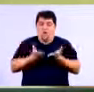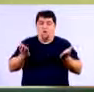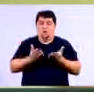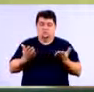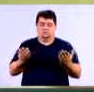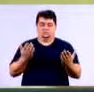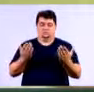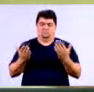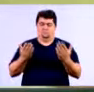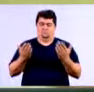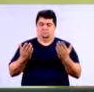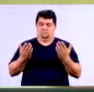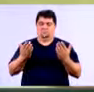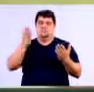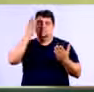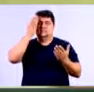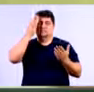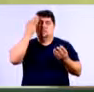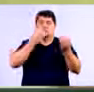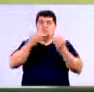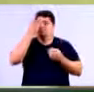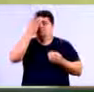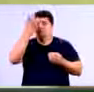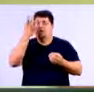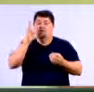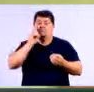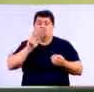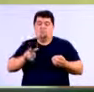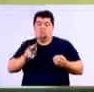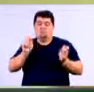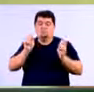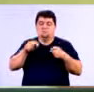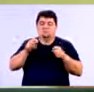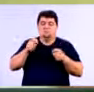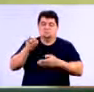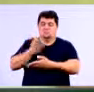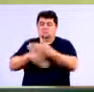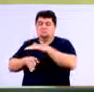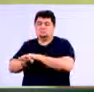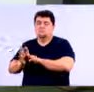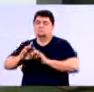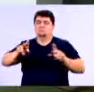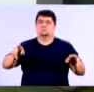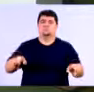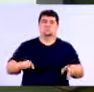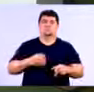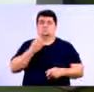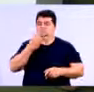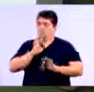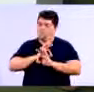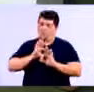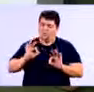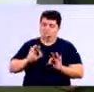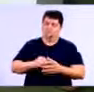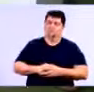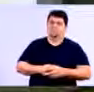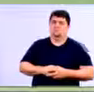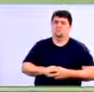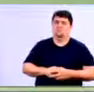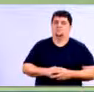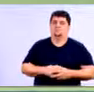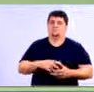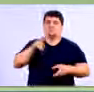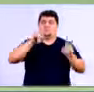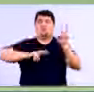quanto que isso está rendendo e é uma maneira fácil de você comparar diferentes modalidades de investimentos. Excelente. Agora, valor